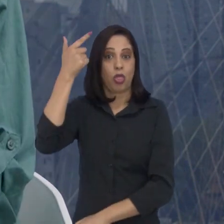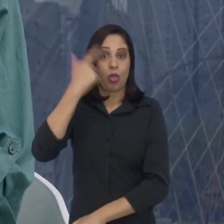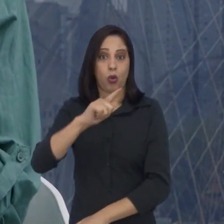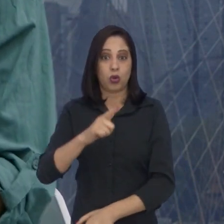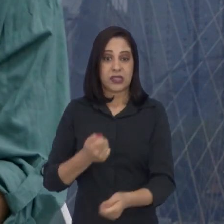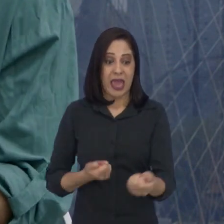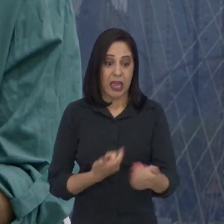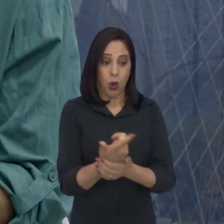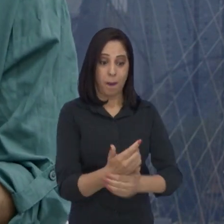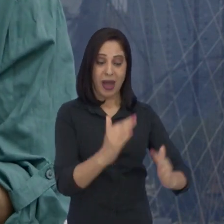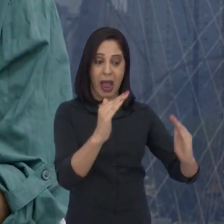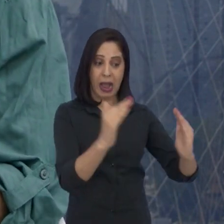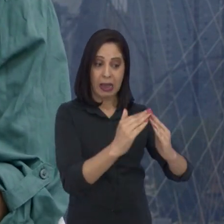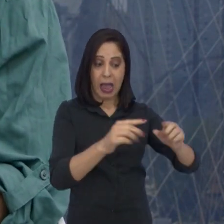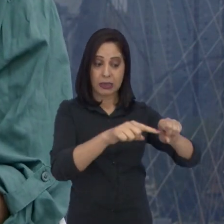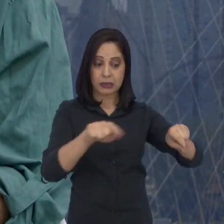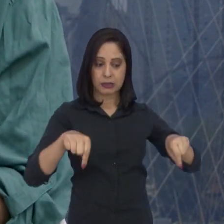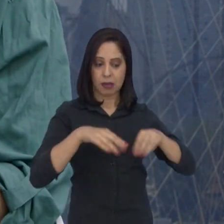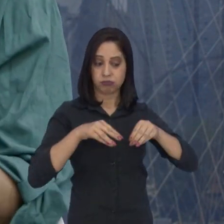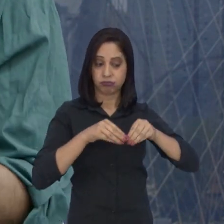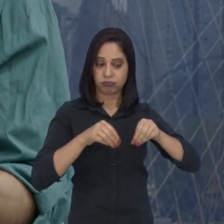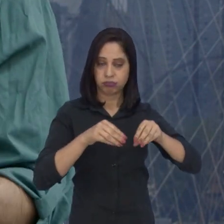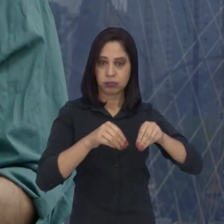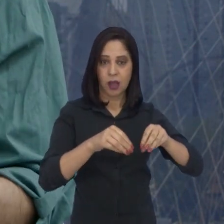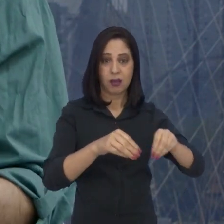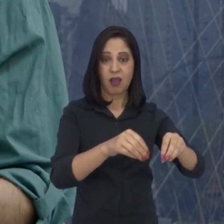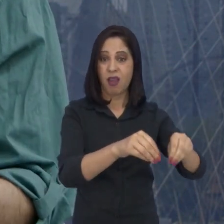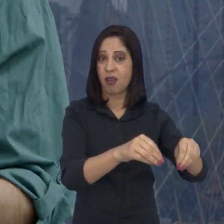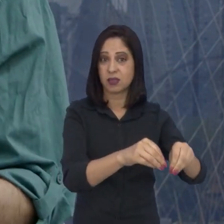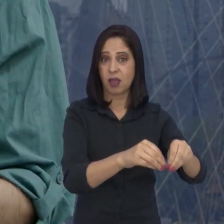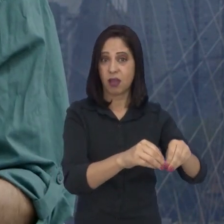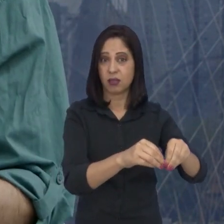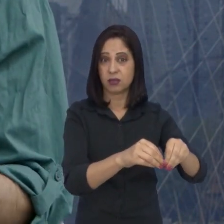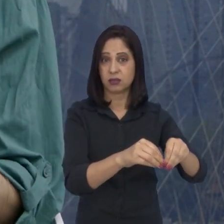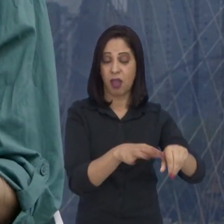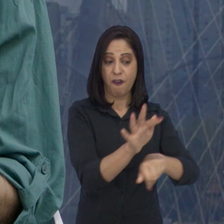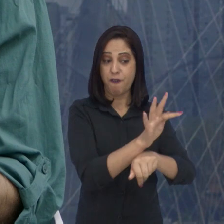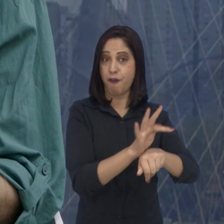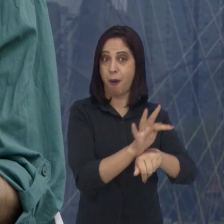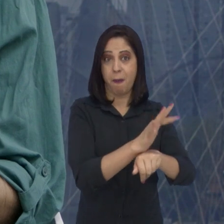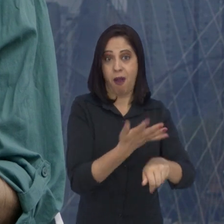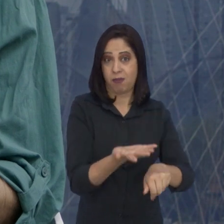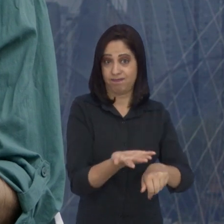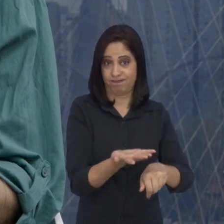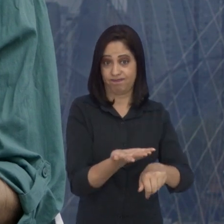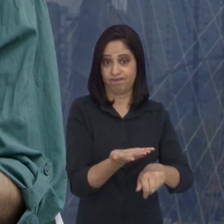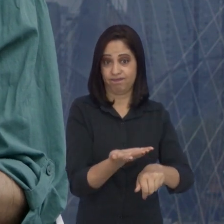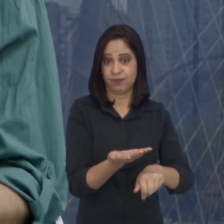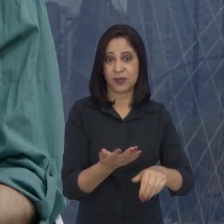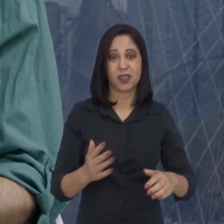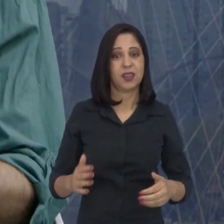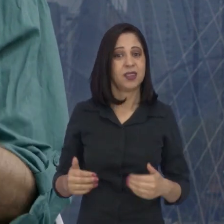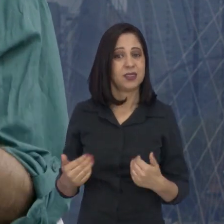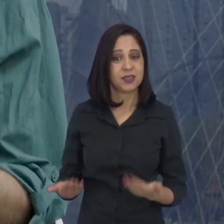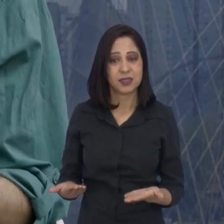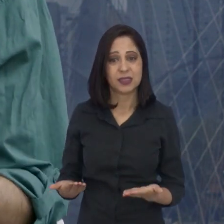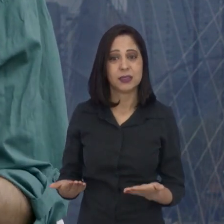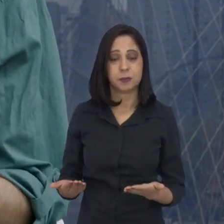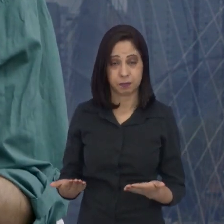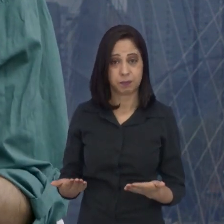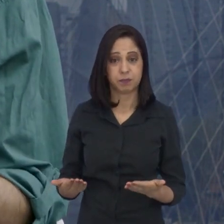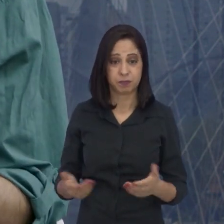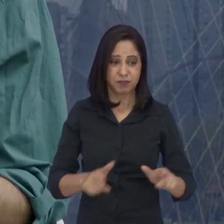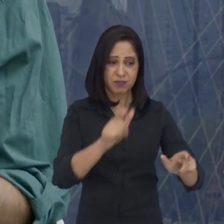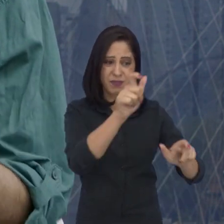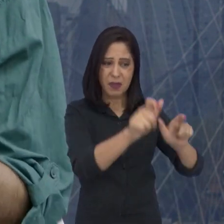está separada da outra, pelo mercado formal. Então, assim, você tem um contingente muito grande